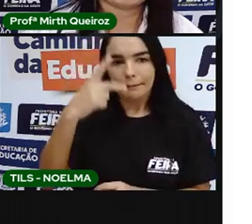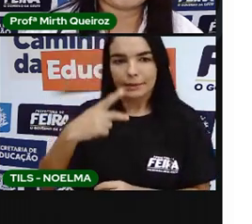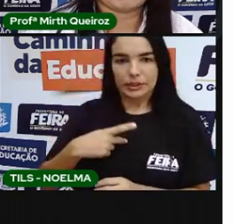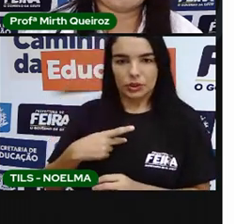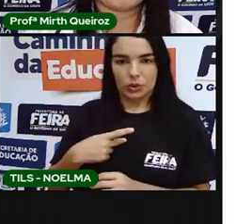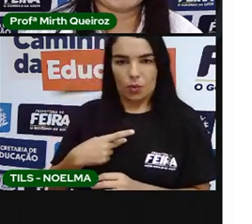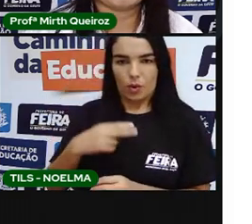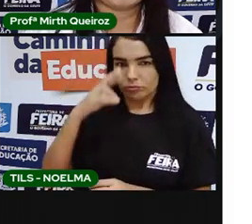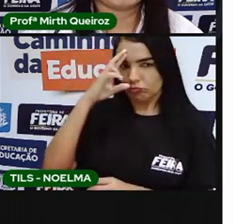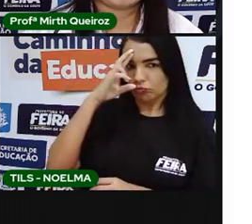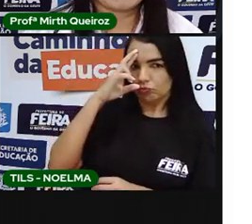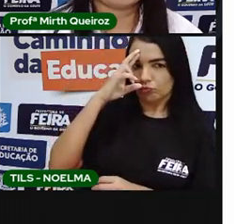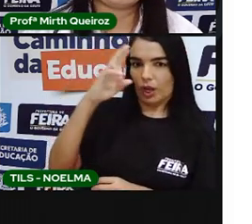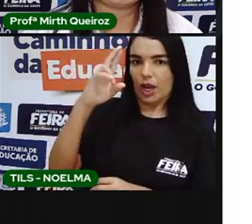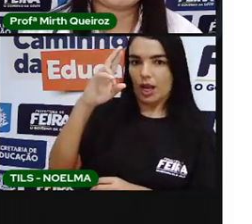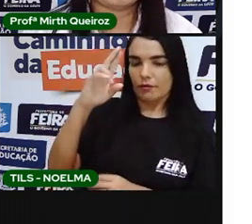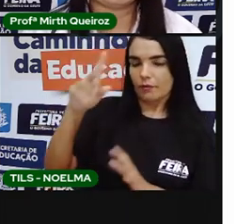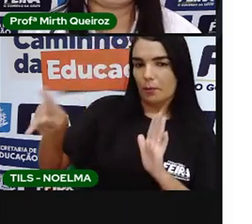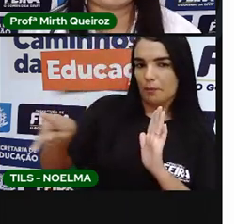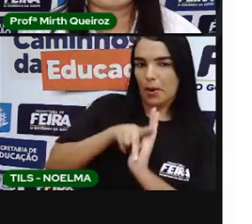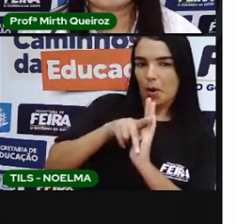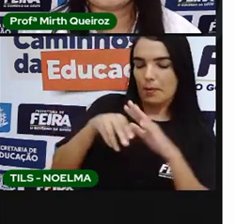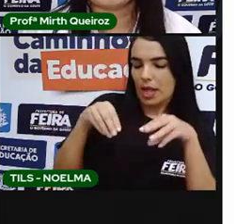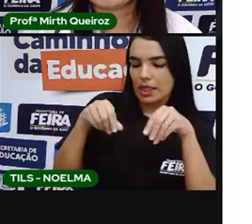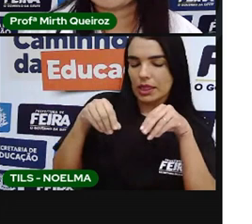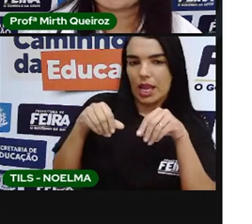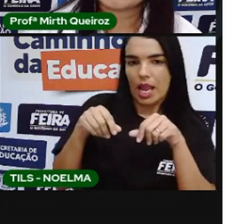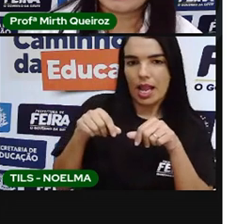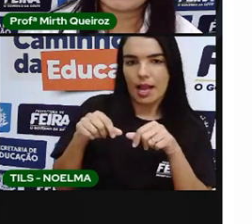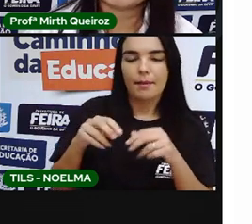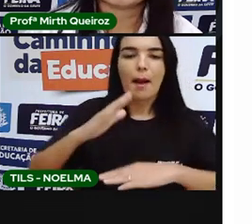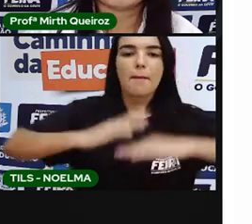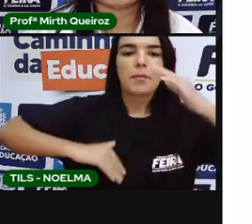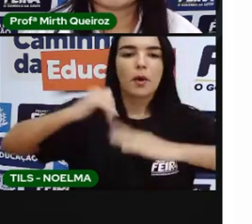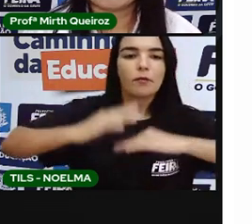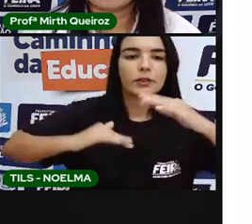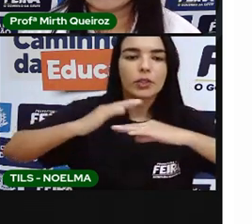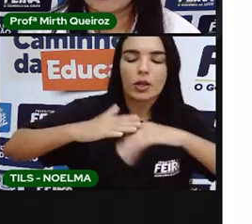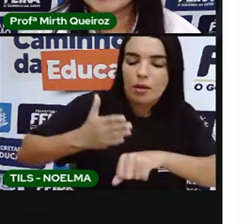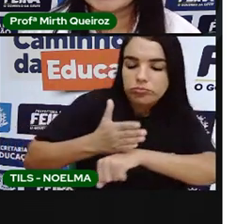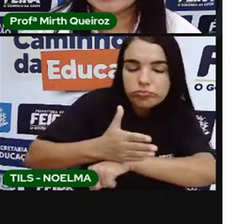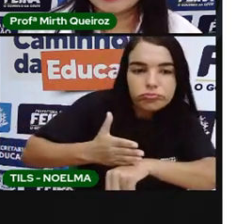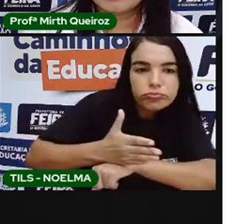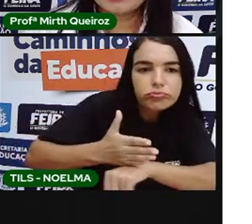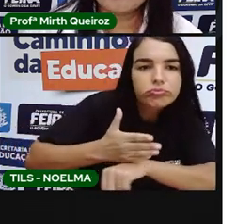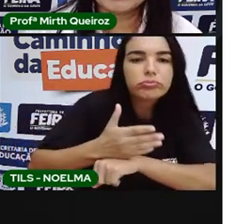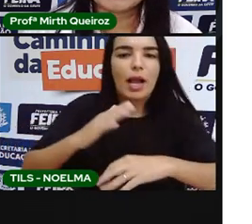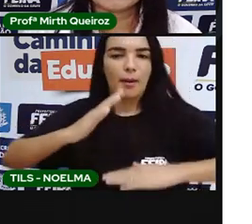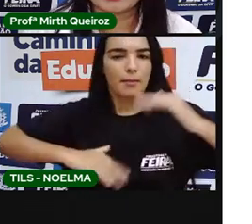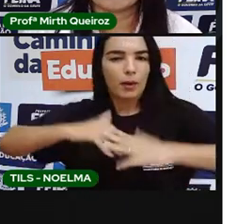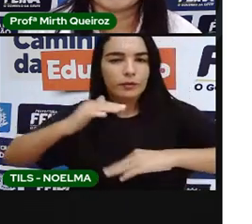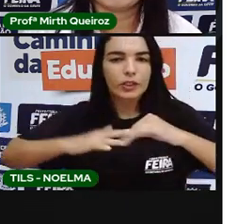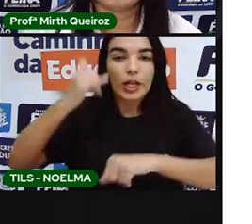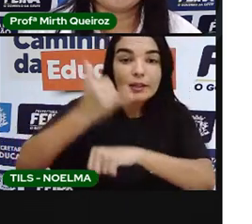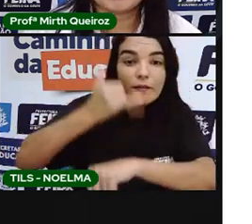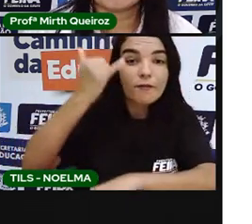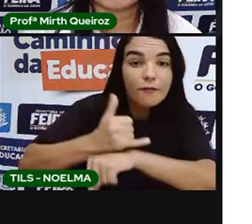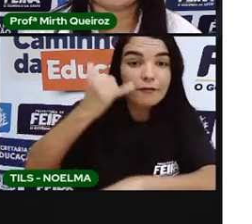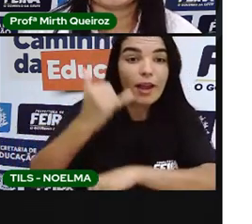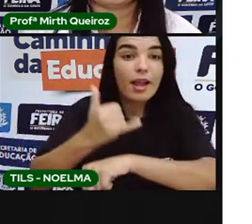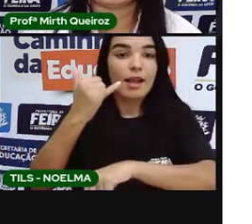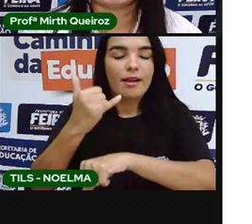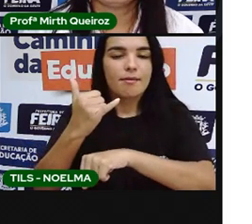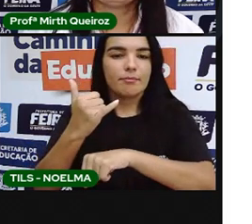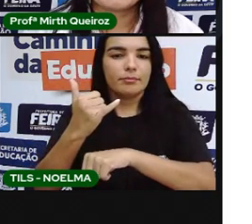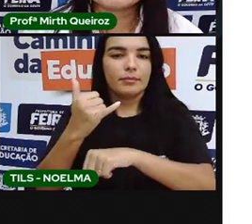tem um Engenho né carpinteiros ferreiros a pattas esses eram os homens livres que estavam